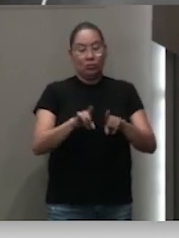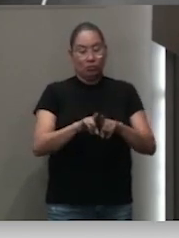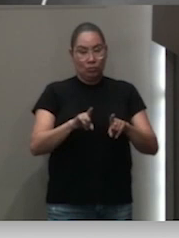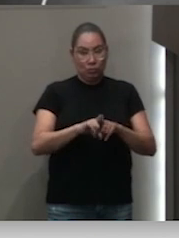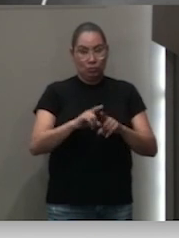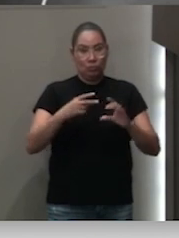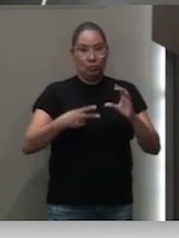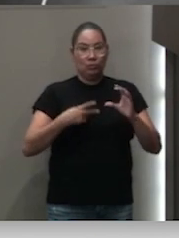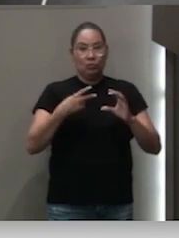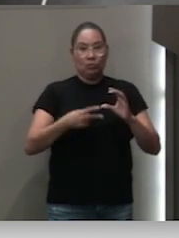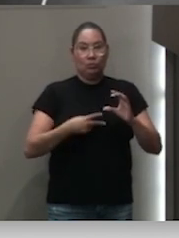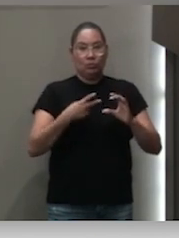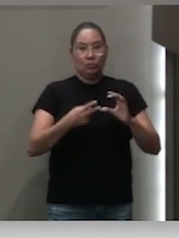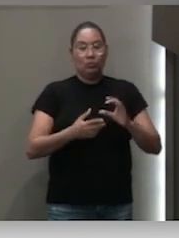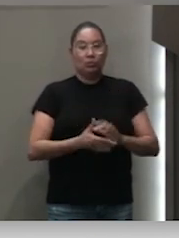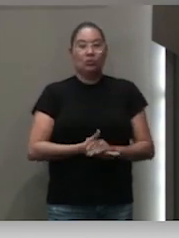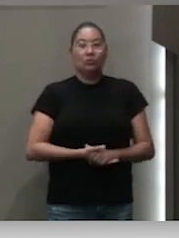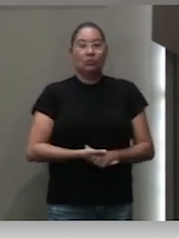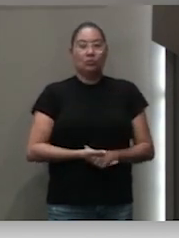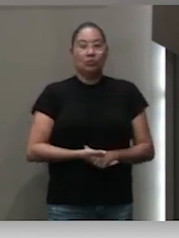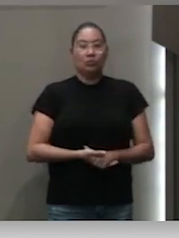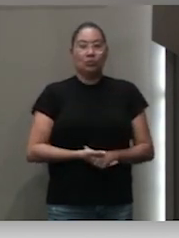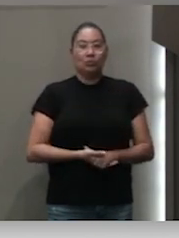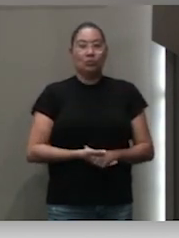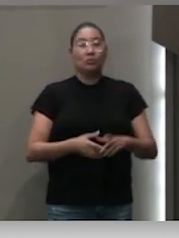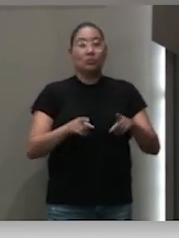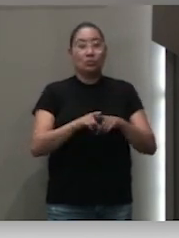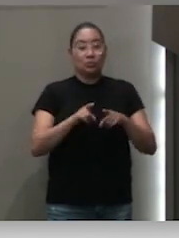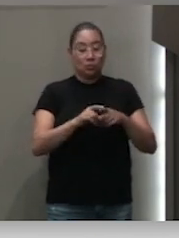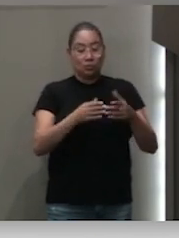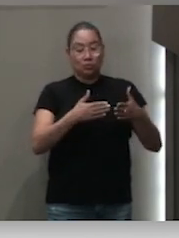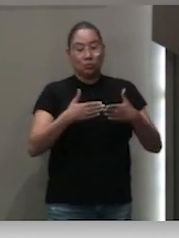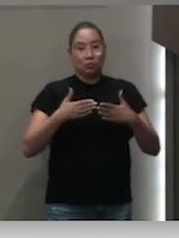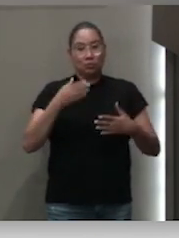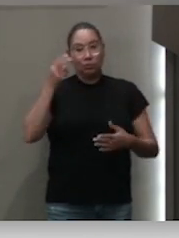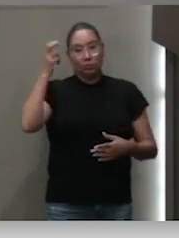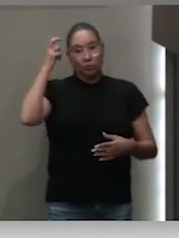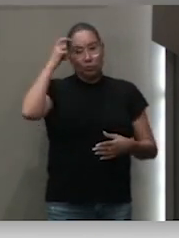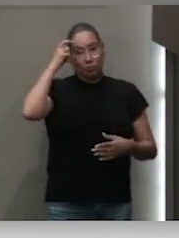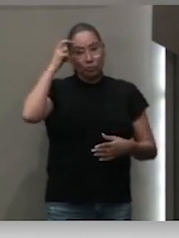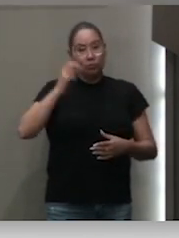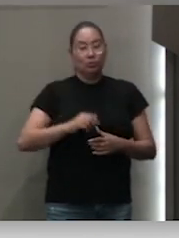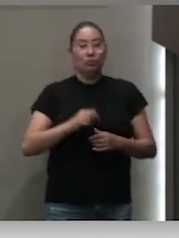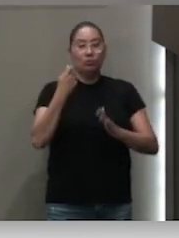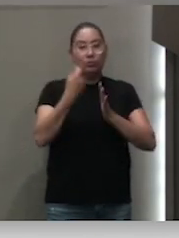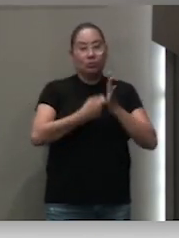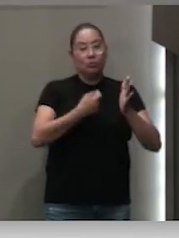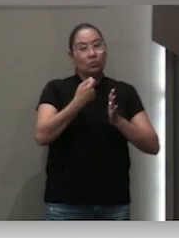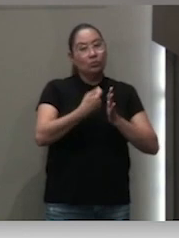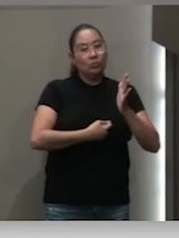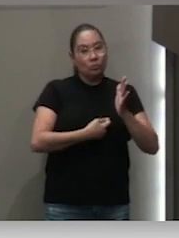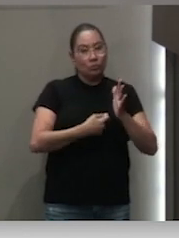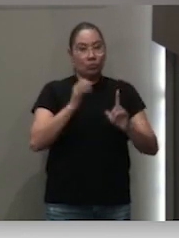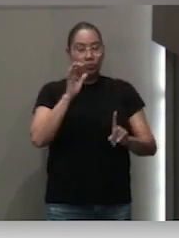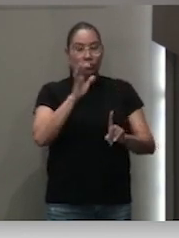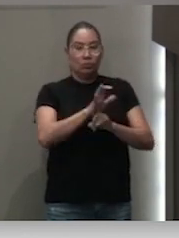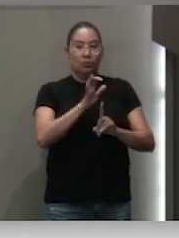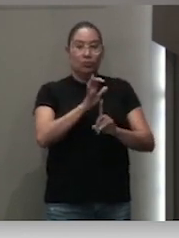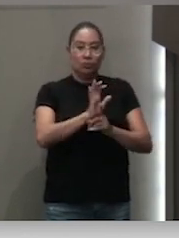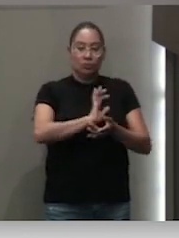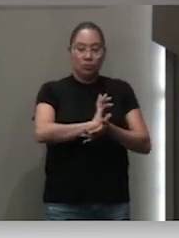Câmara nessa linha também de preservação das culturas e de da luta contra o